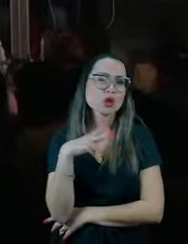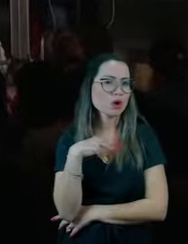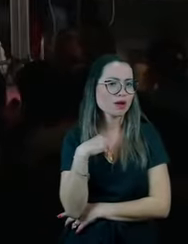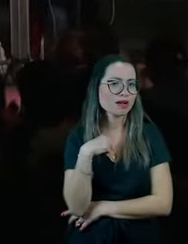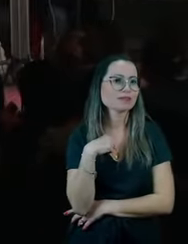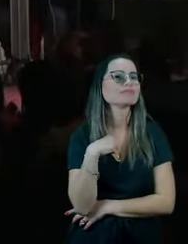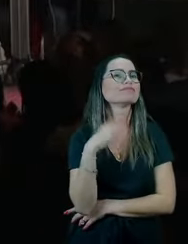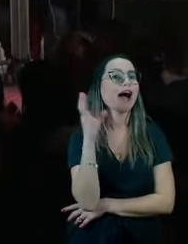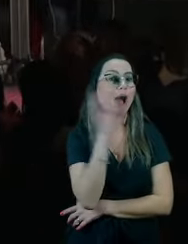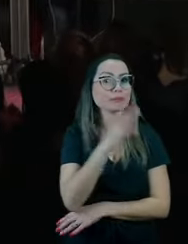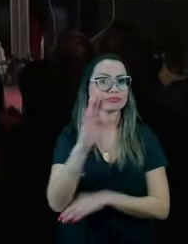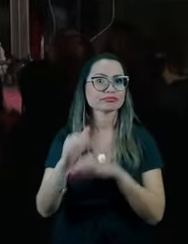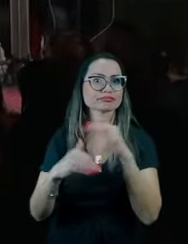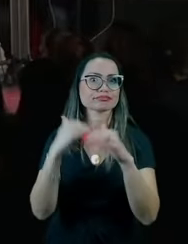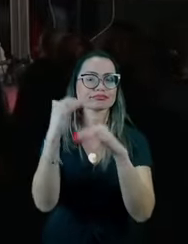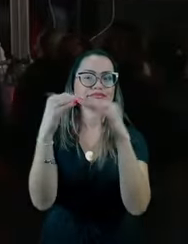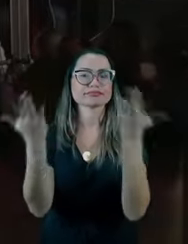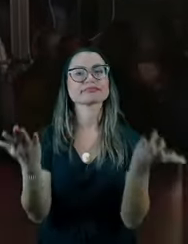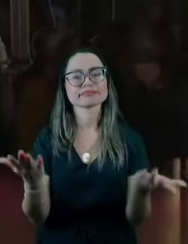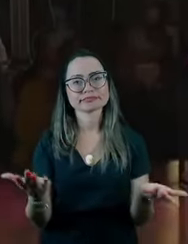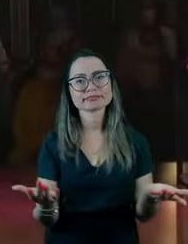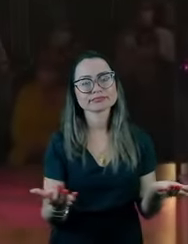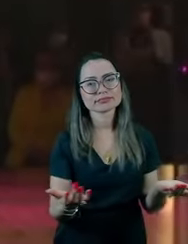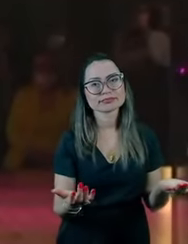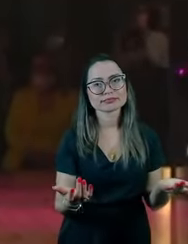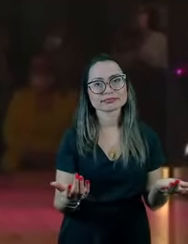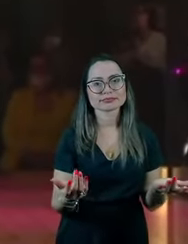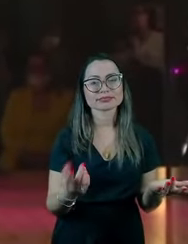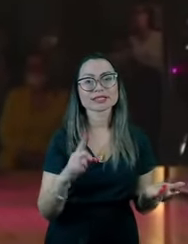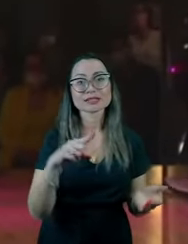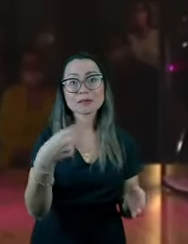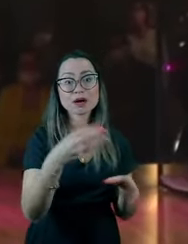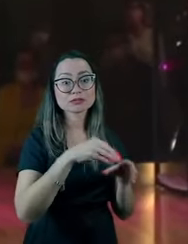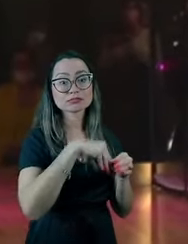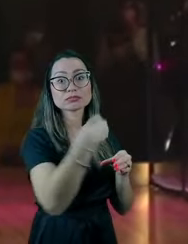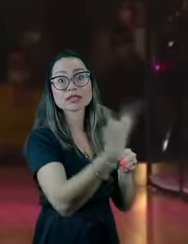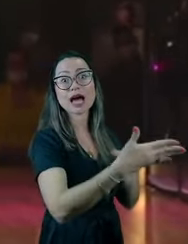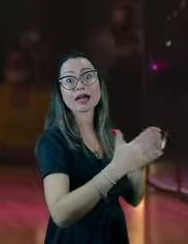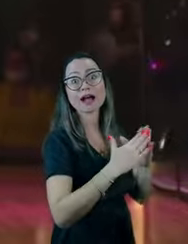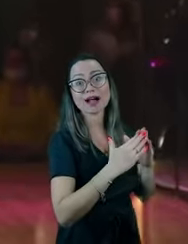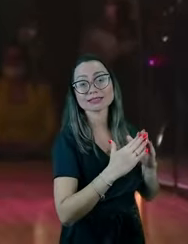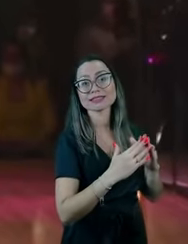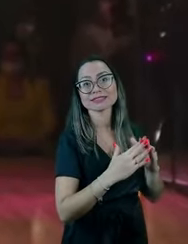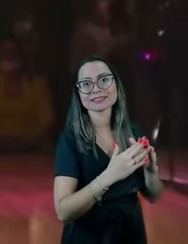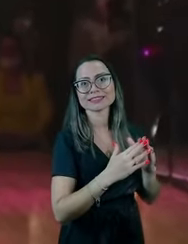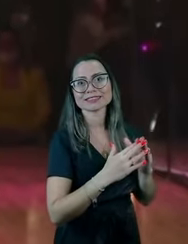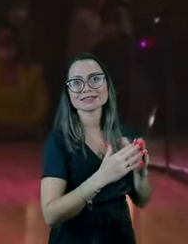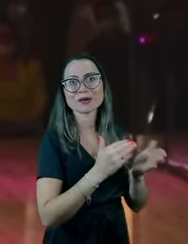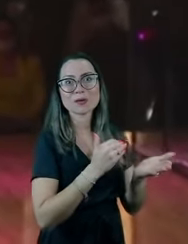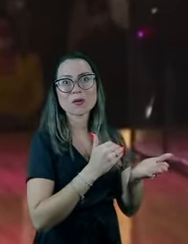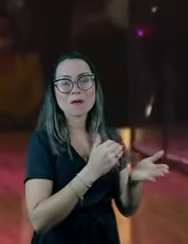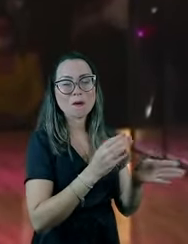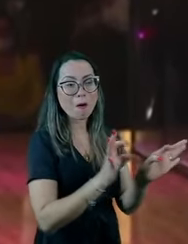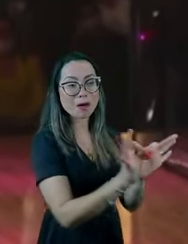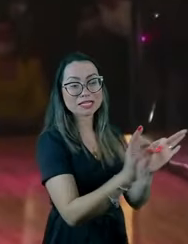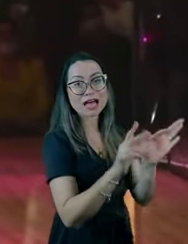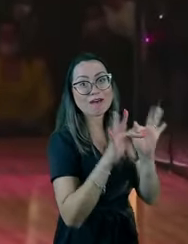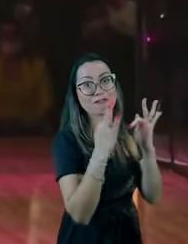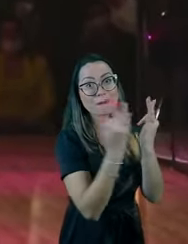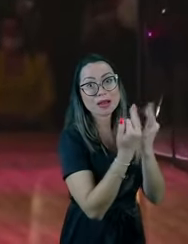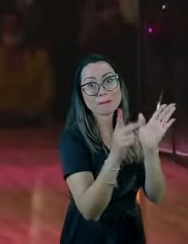crescer. Daqui a pouco, eles não estão mais dentro de casa. Eles vão construir as suas casas, passa muito